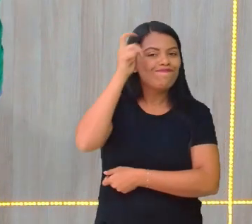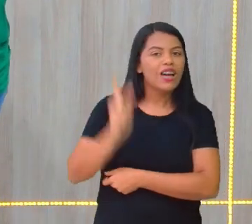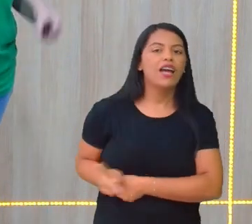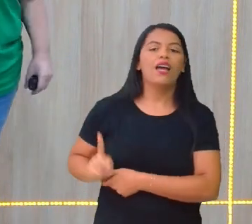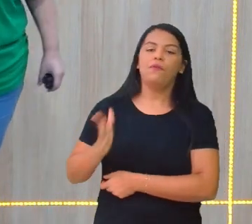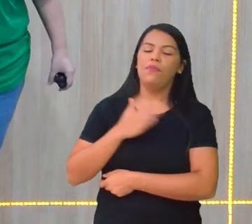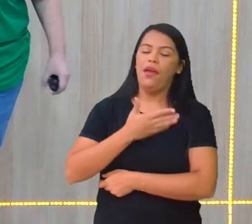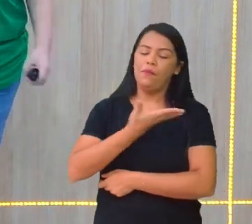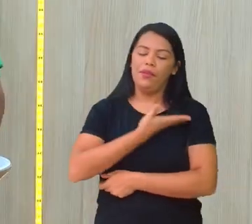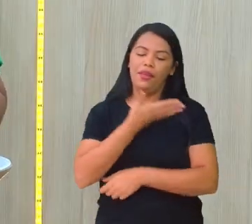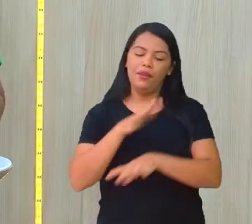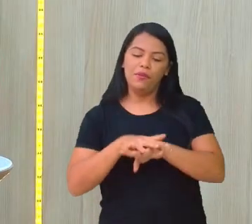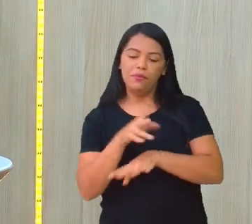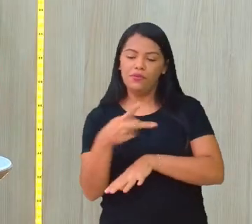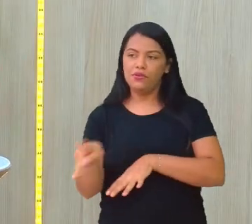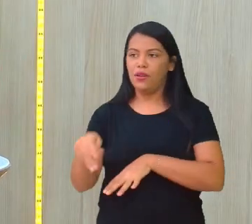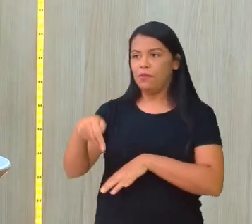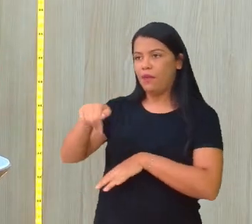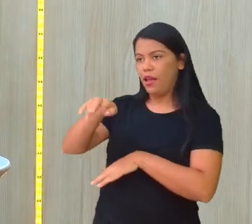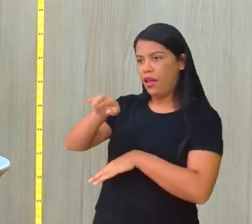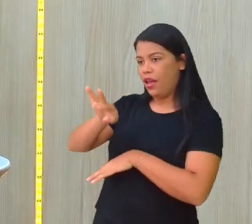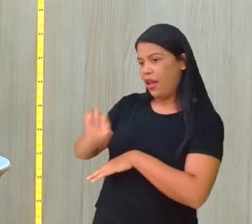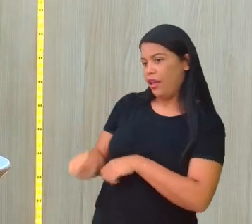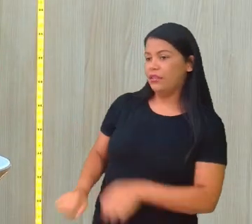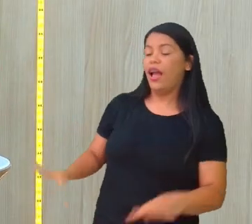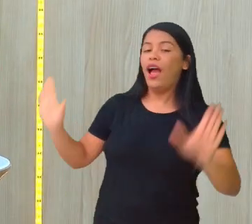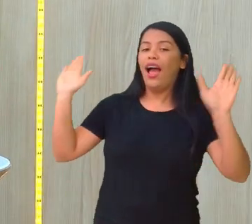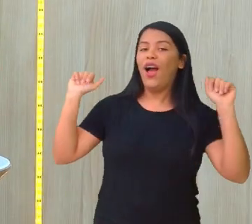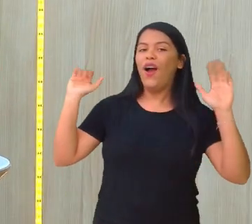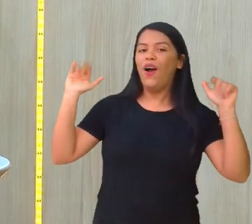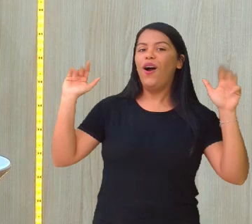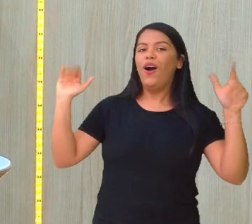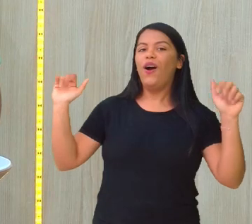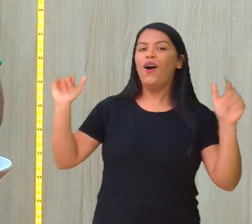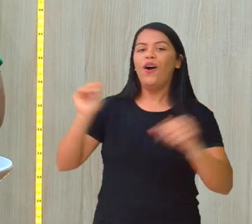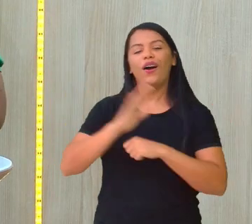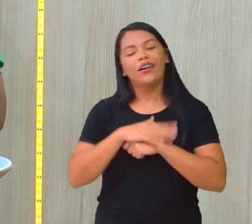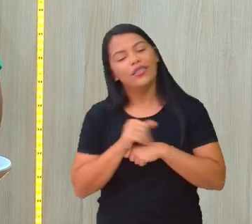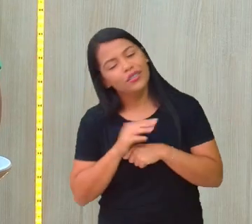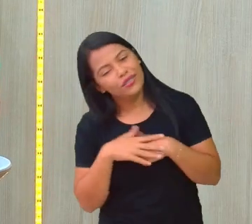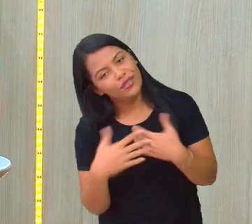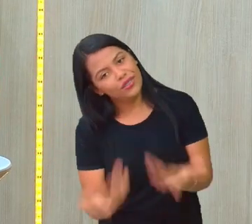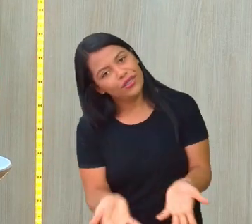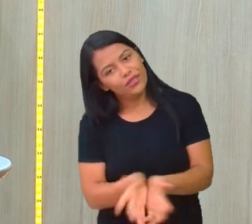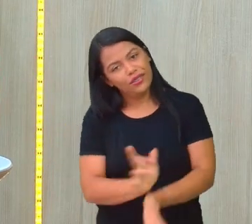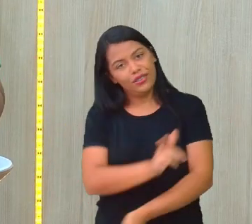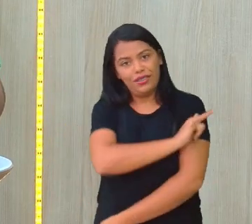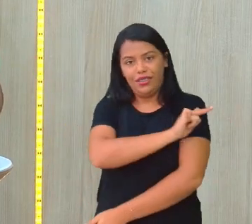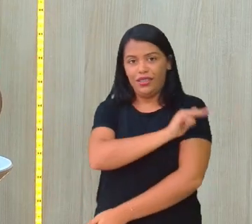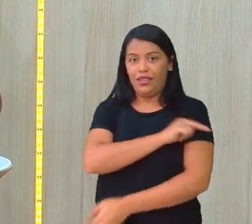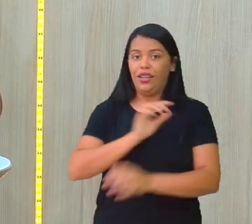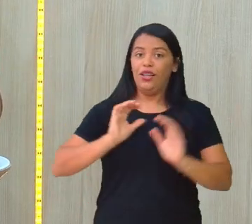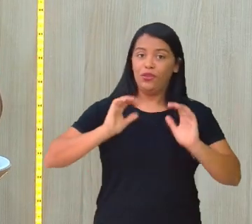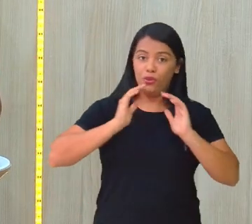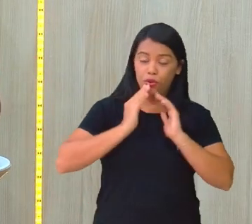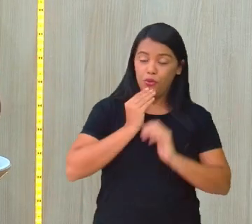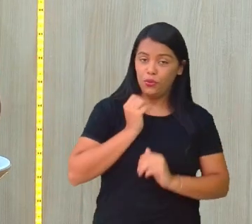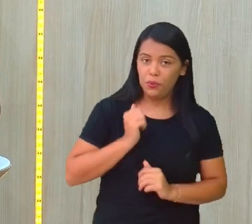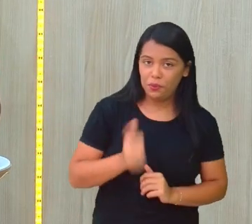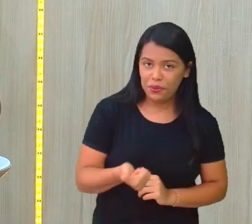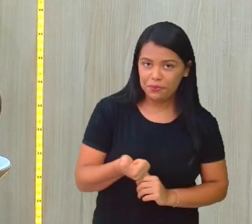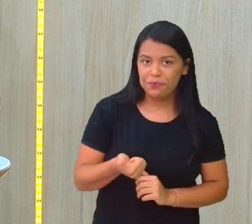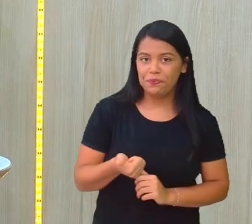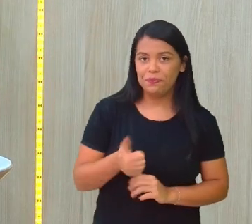professora Marta. Olá, queridinhos e queridinhas do 7º ano, tudo tranquilo? Espero